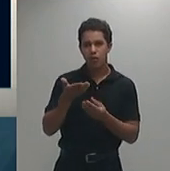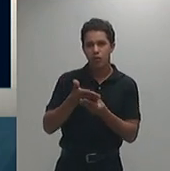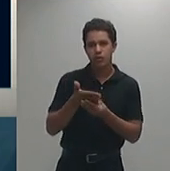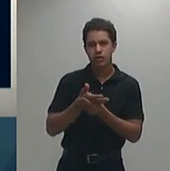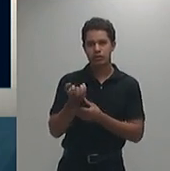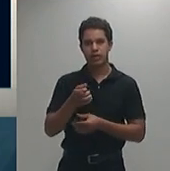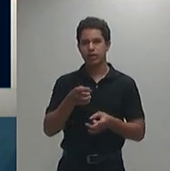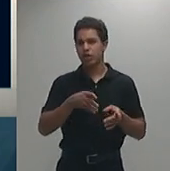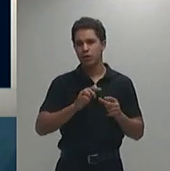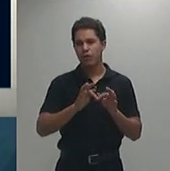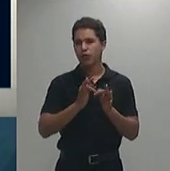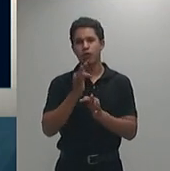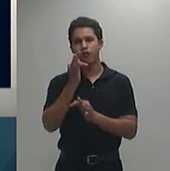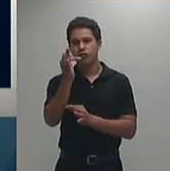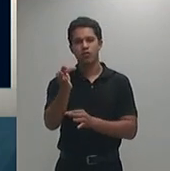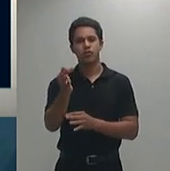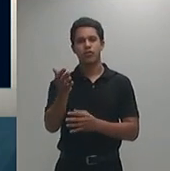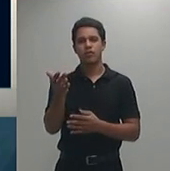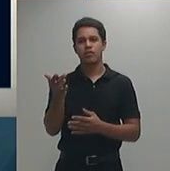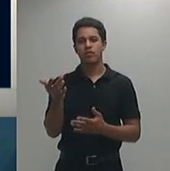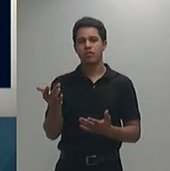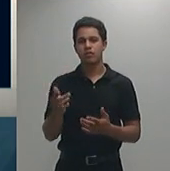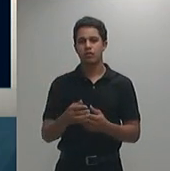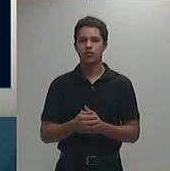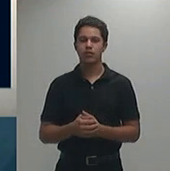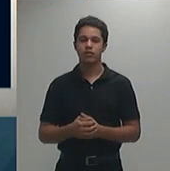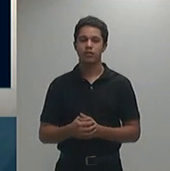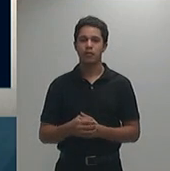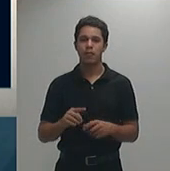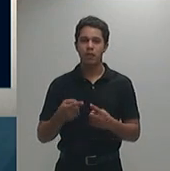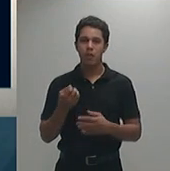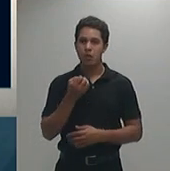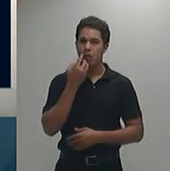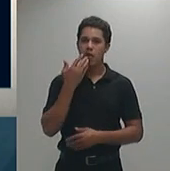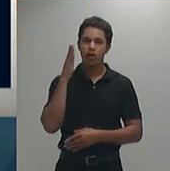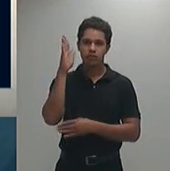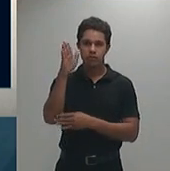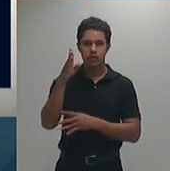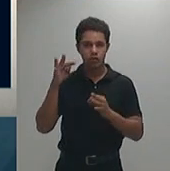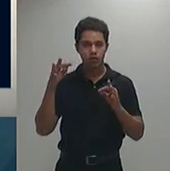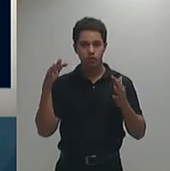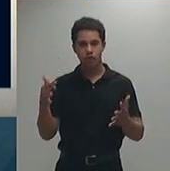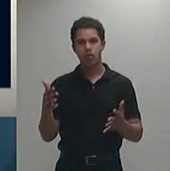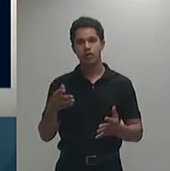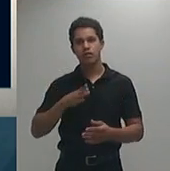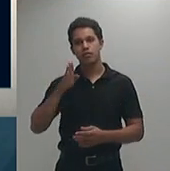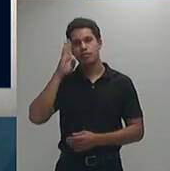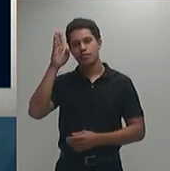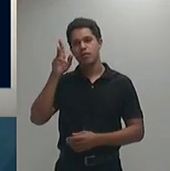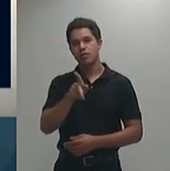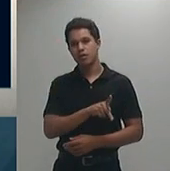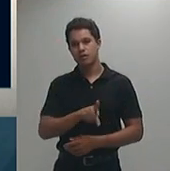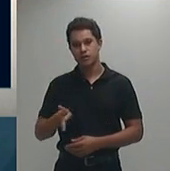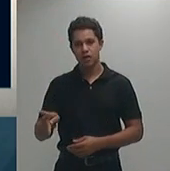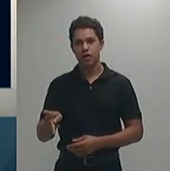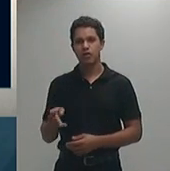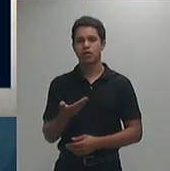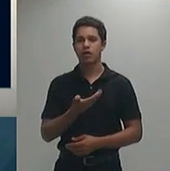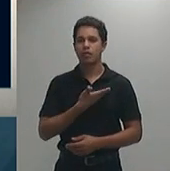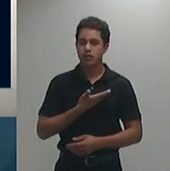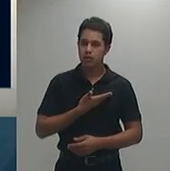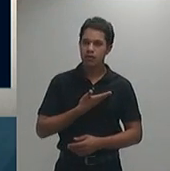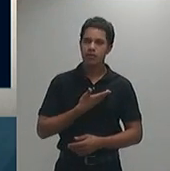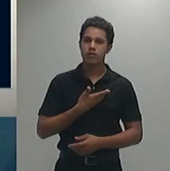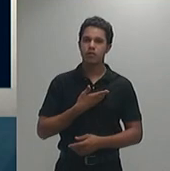é muito boa tarde a todos os dentes colegas nosso querido